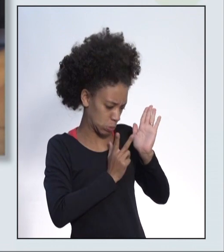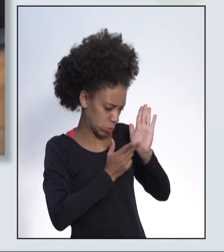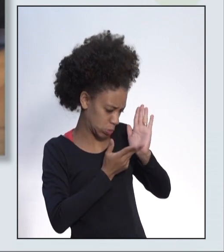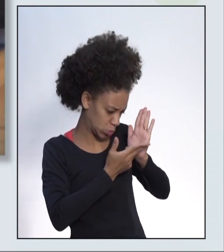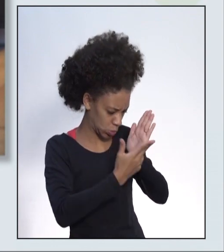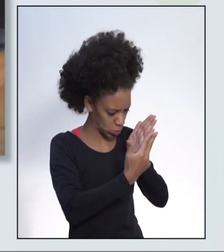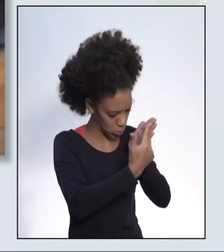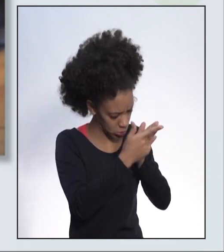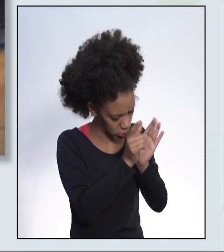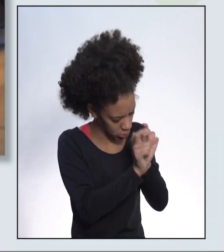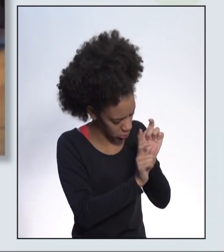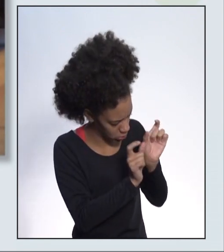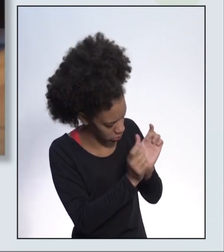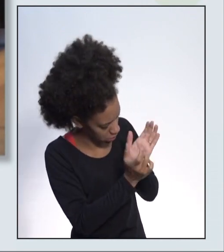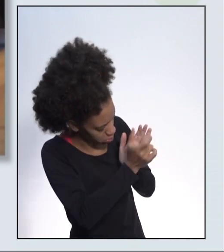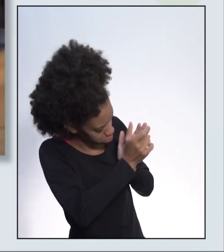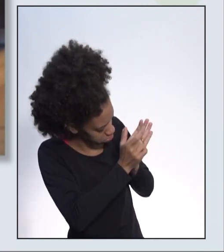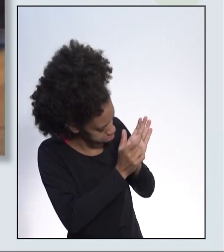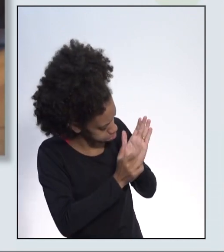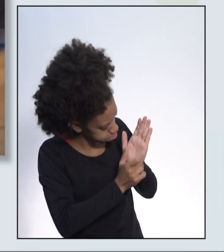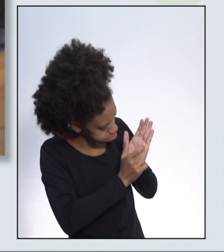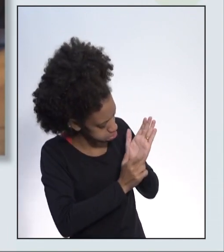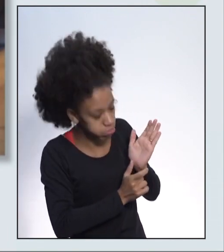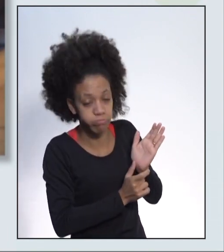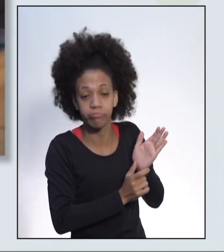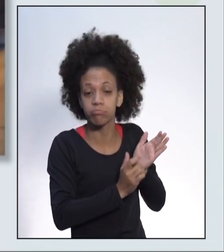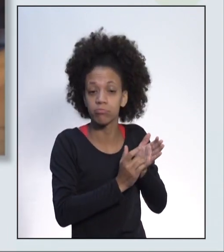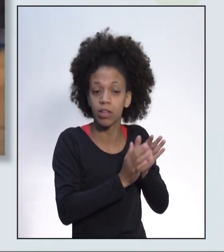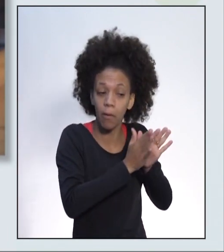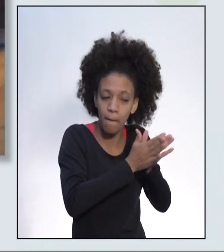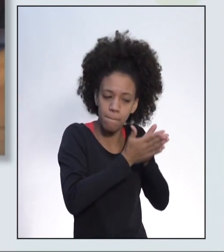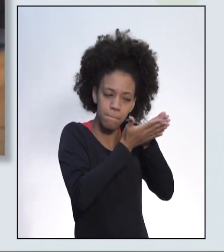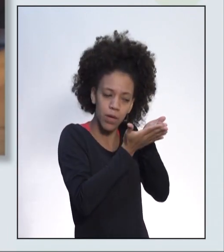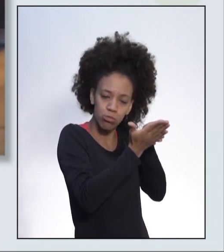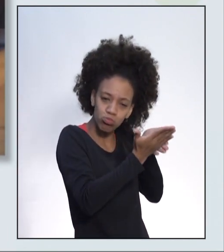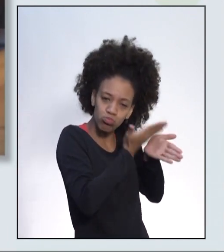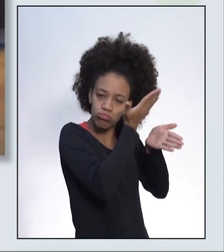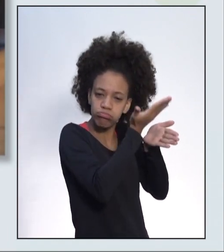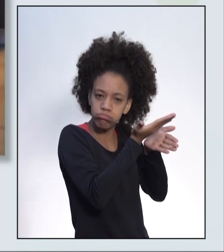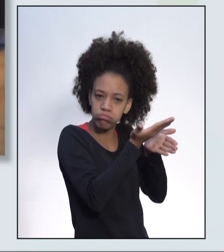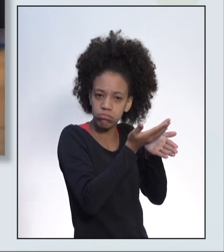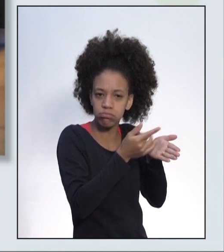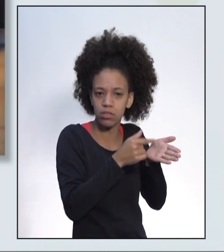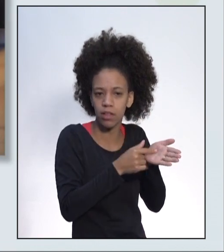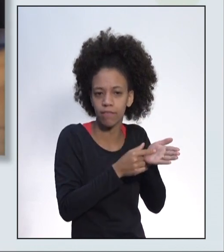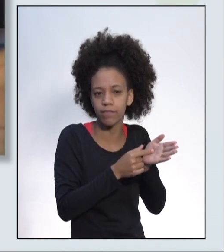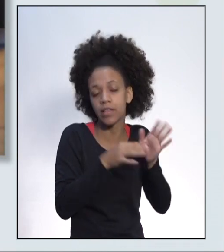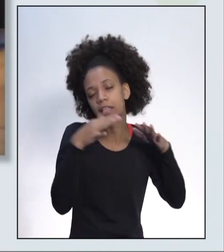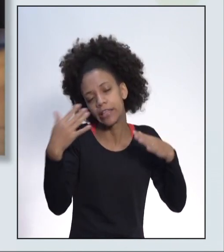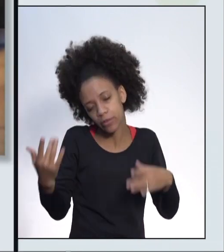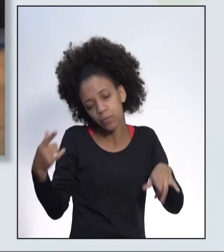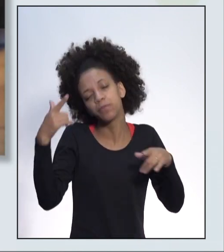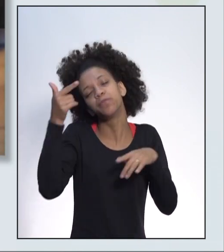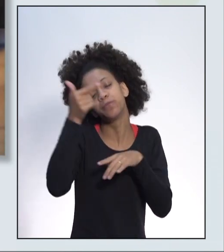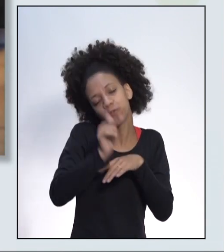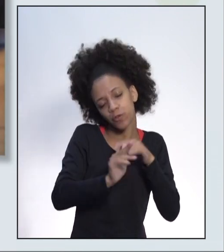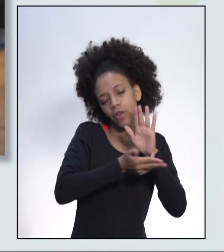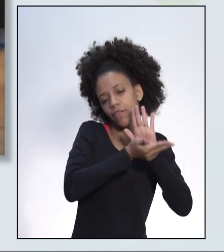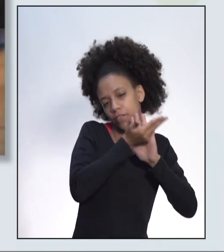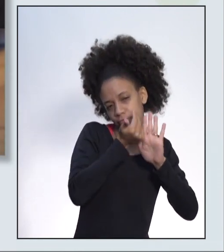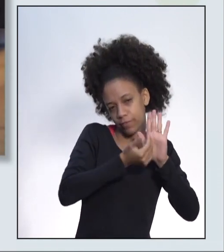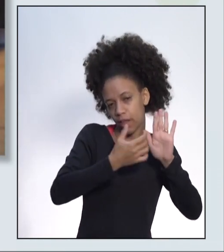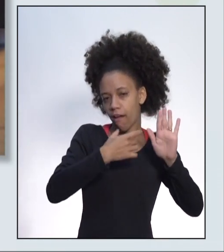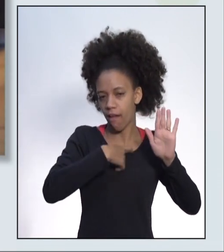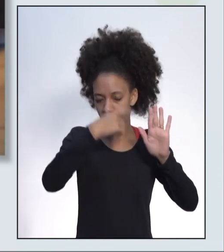de uma reportagem e fiz o meu livro. E eu vou me desenhar aqui de novo. Então, estou